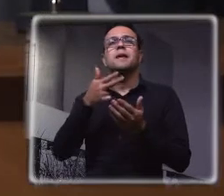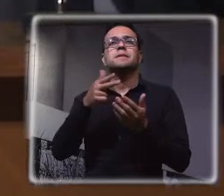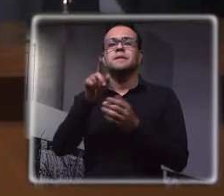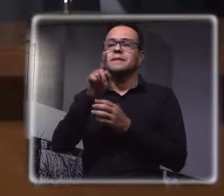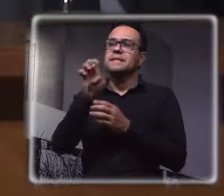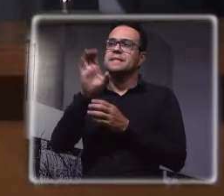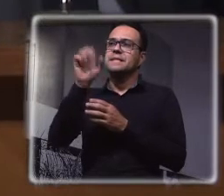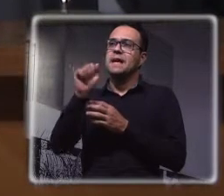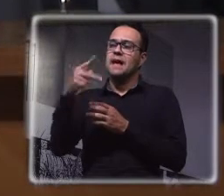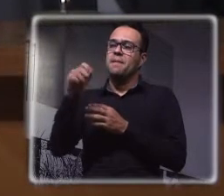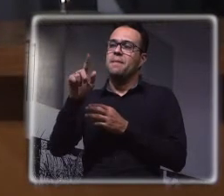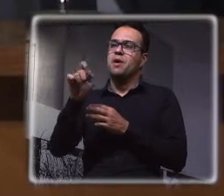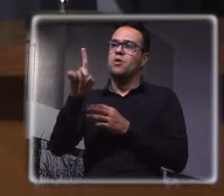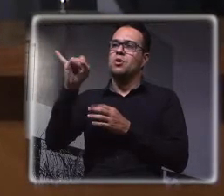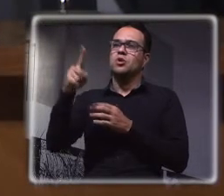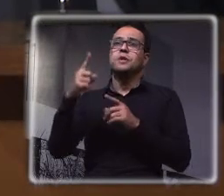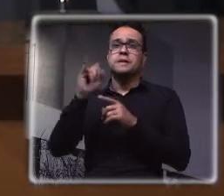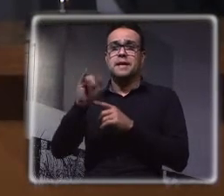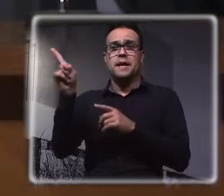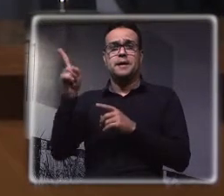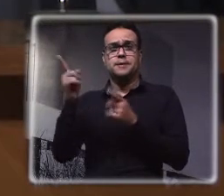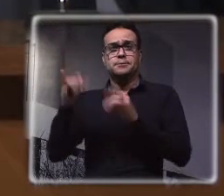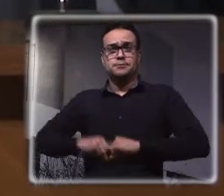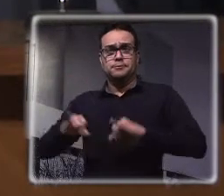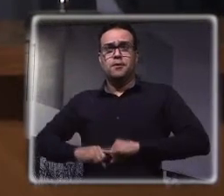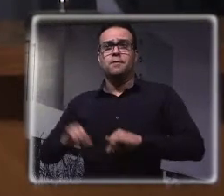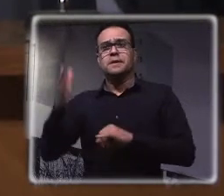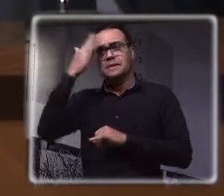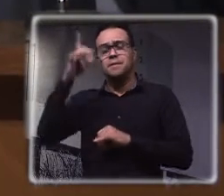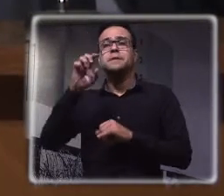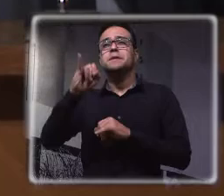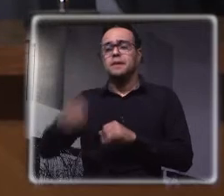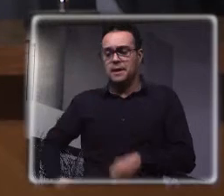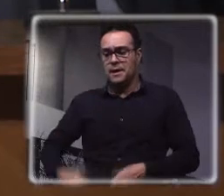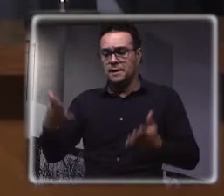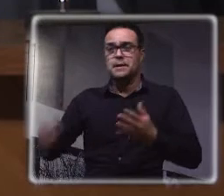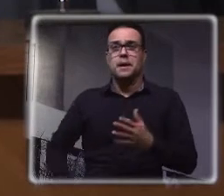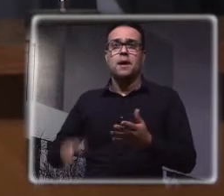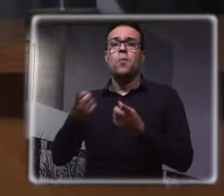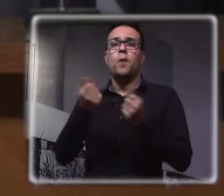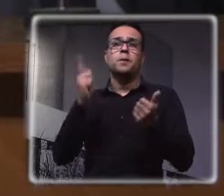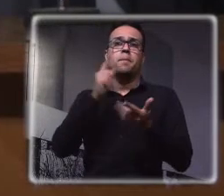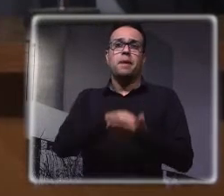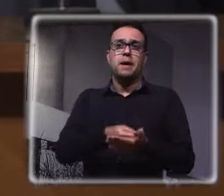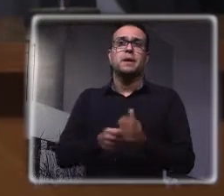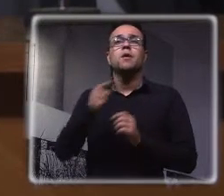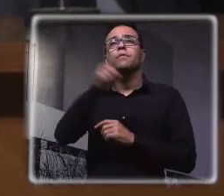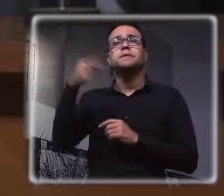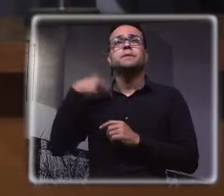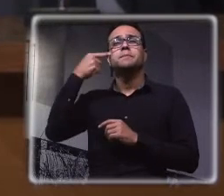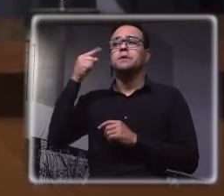que é só o dono da dor sabe quanto dói. Então, só o dono do bolso sabe quanto ele pode pagar. O que vocês acham